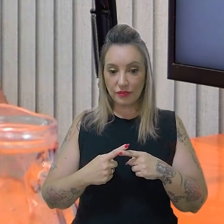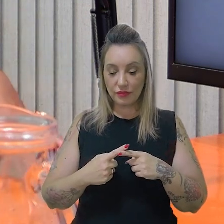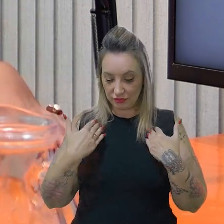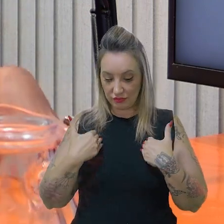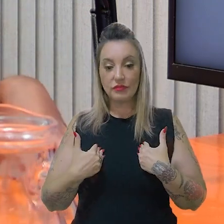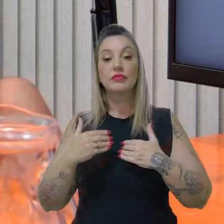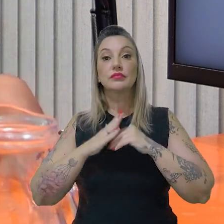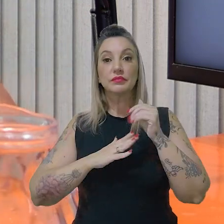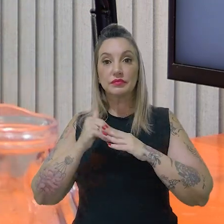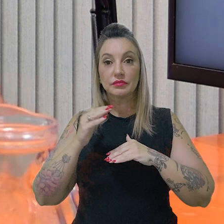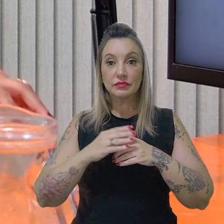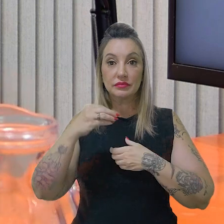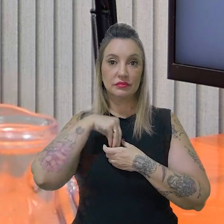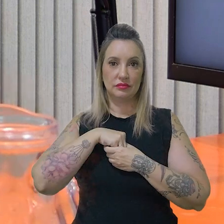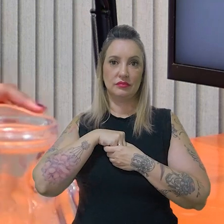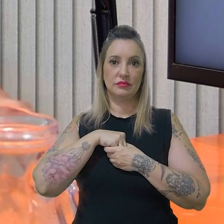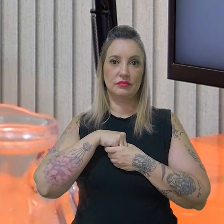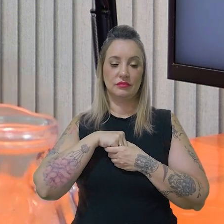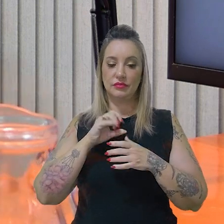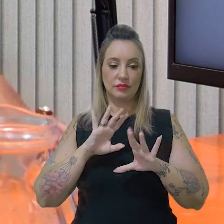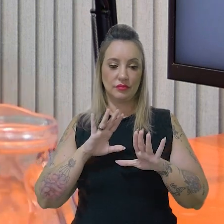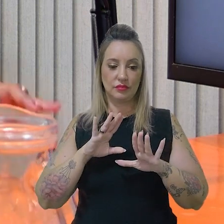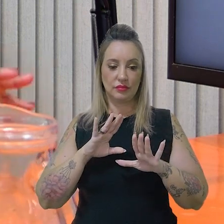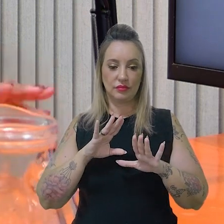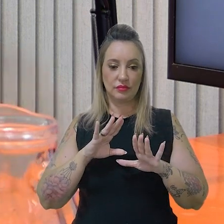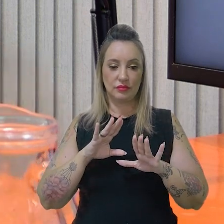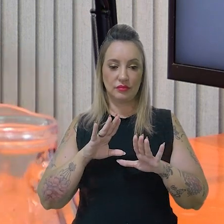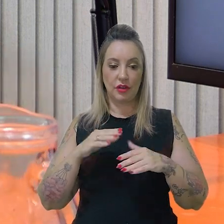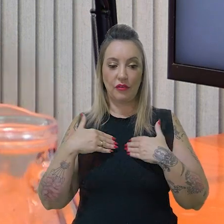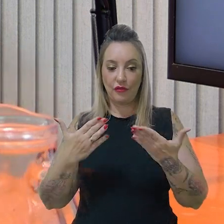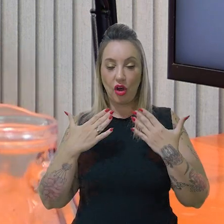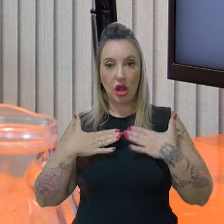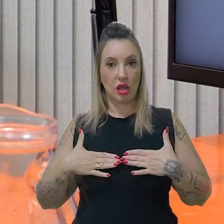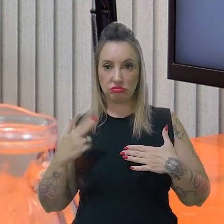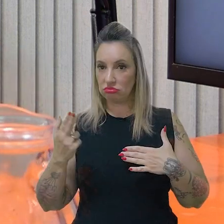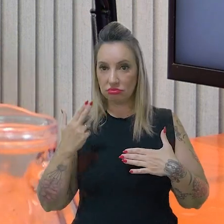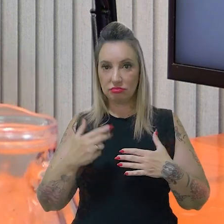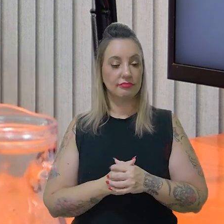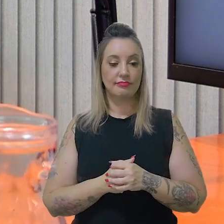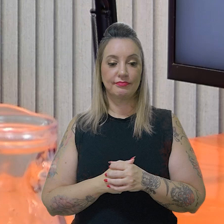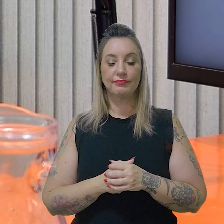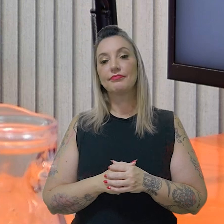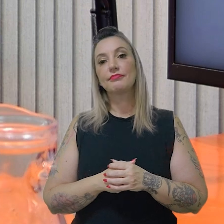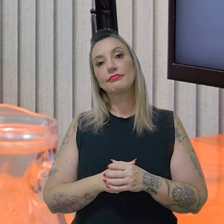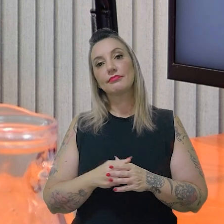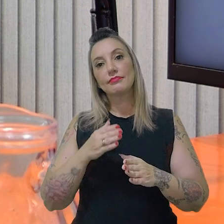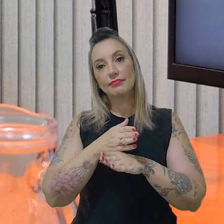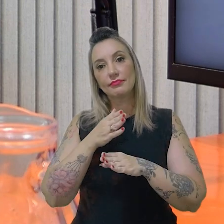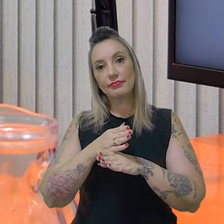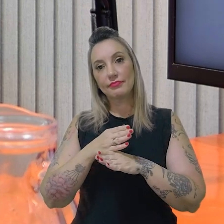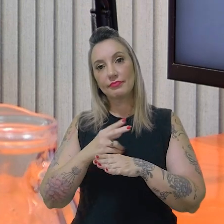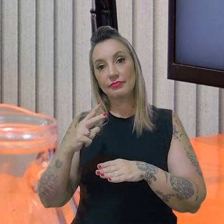construindo isso dentro de mim não é só não tem como ser só o externo se for só o externo a gente pega a gente vai só pelo personal